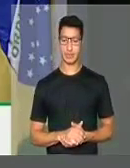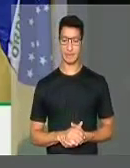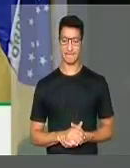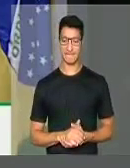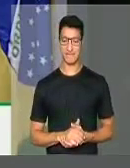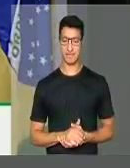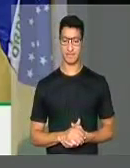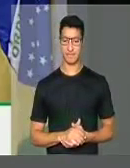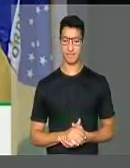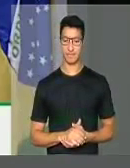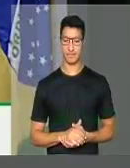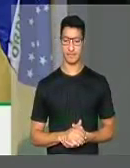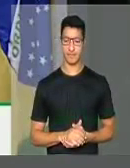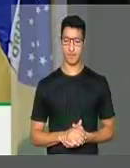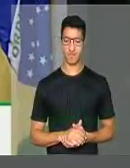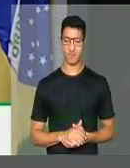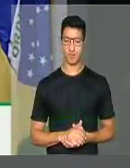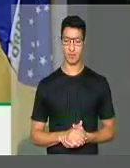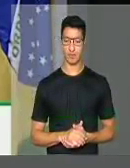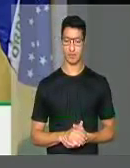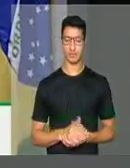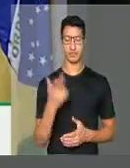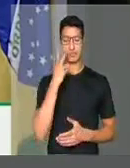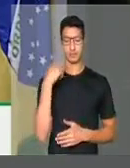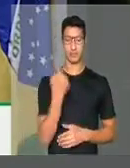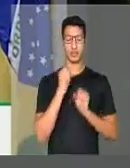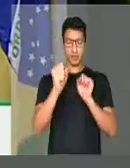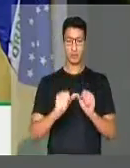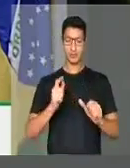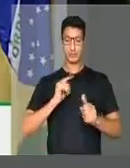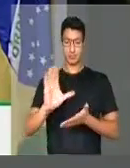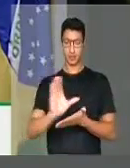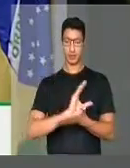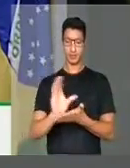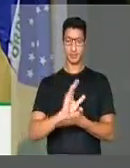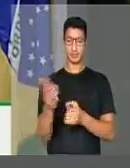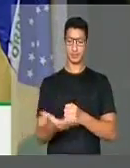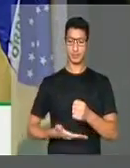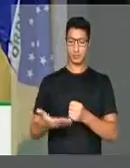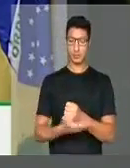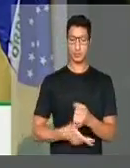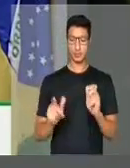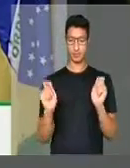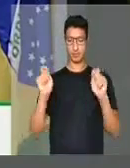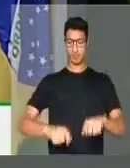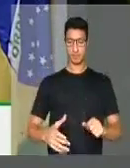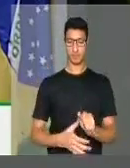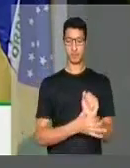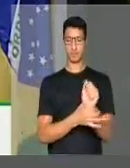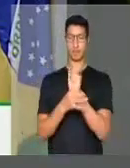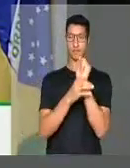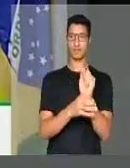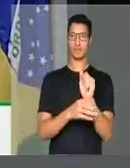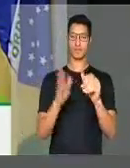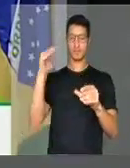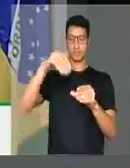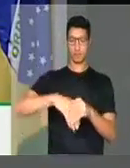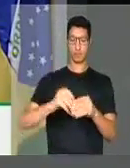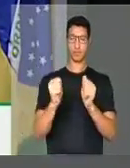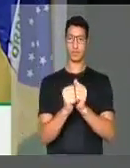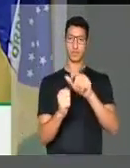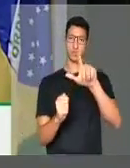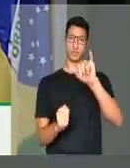Obrigado, presidente. Obrigado, presidente Eunício Oliveira. Para que a gente possa ter um financiamento, no mínimo, capaz de garantir uma eleição